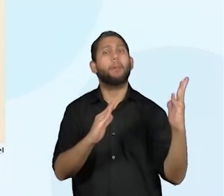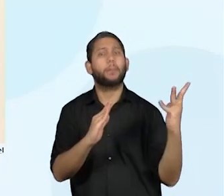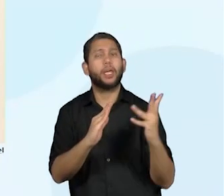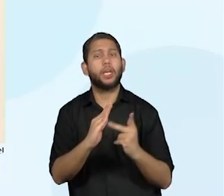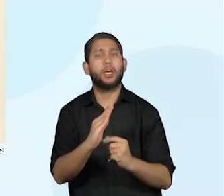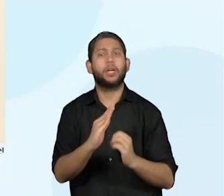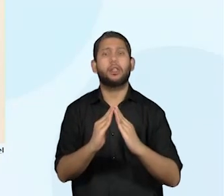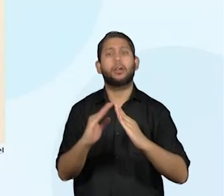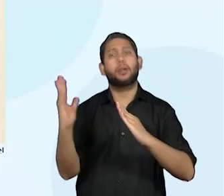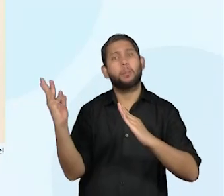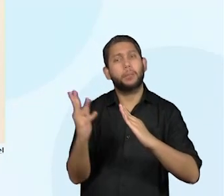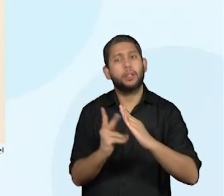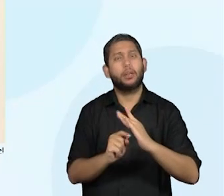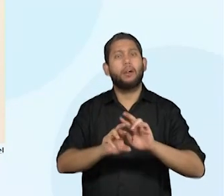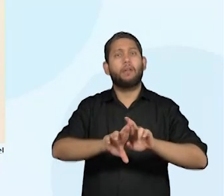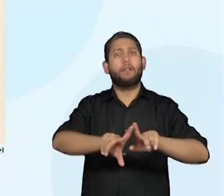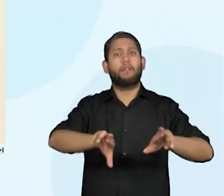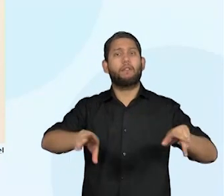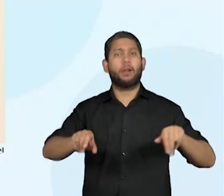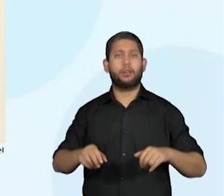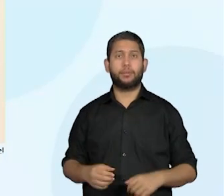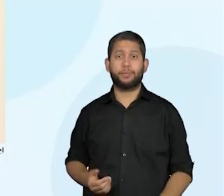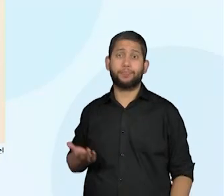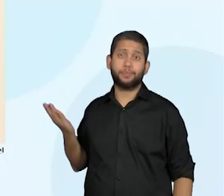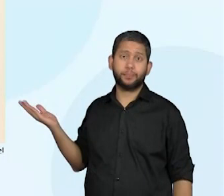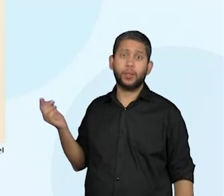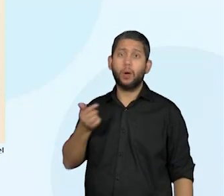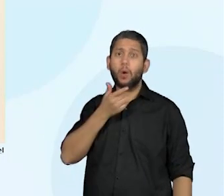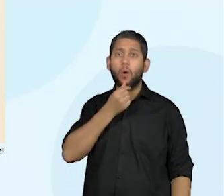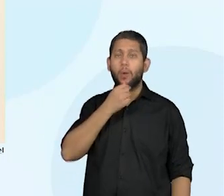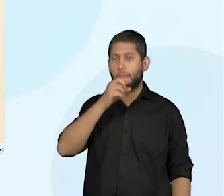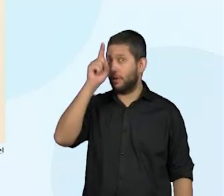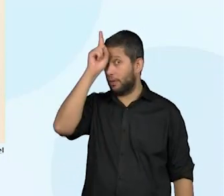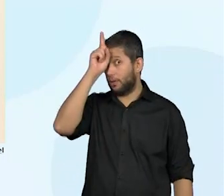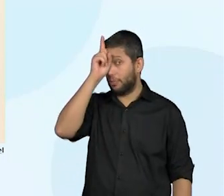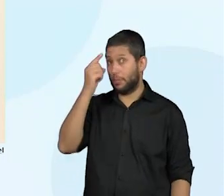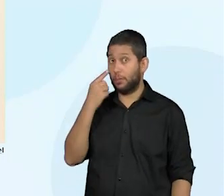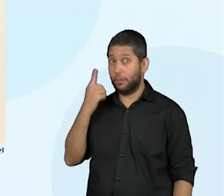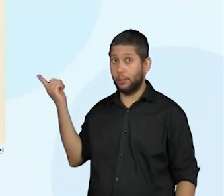imagem, obra do pintor alemão Johann